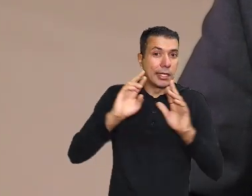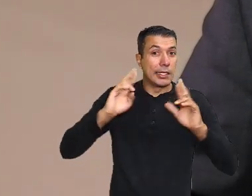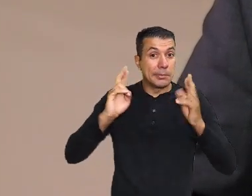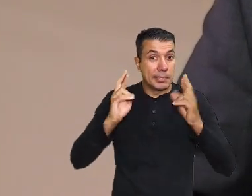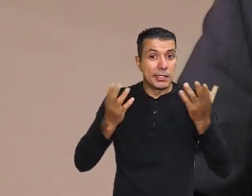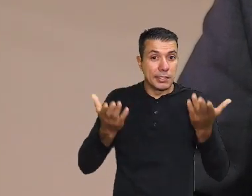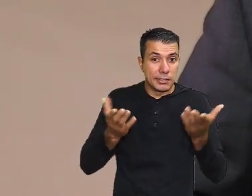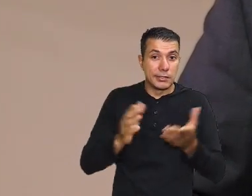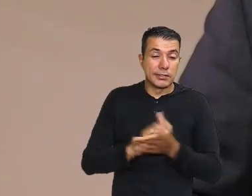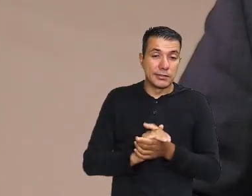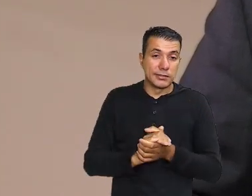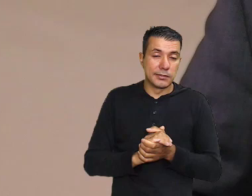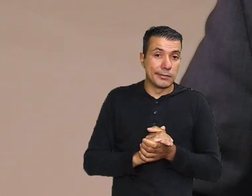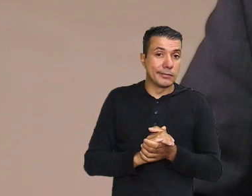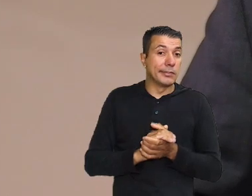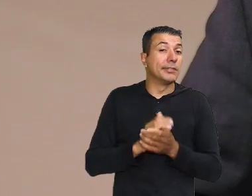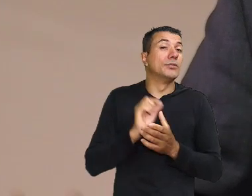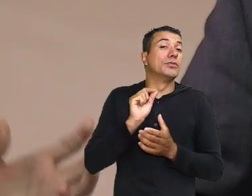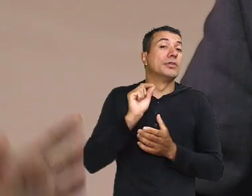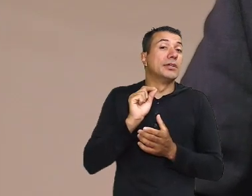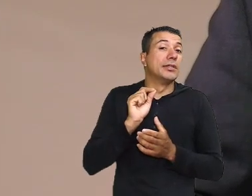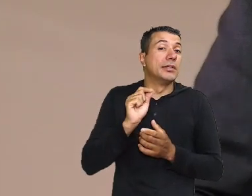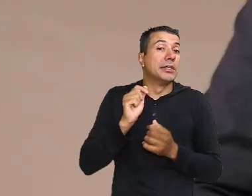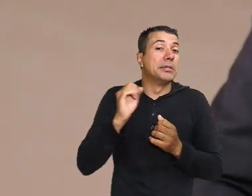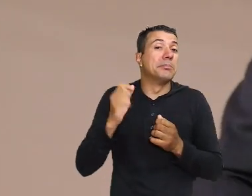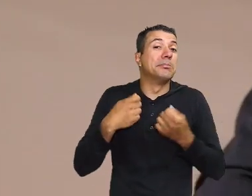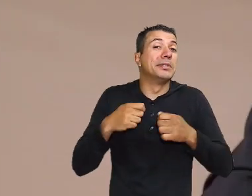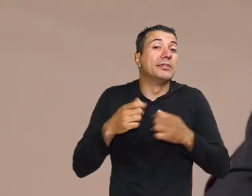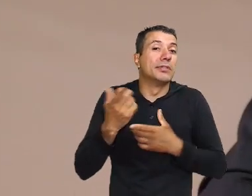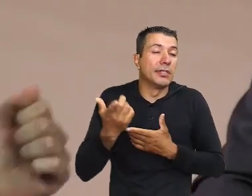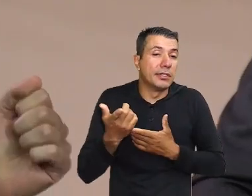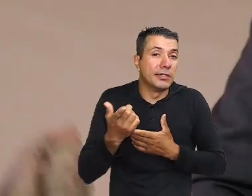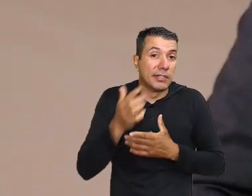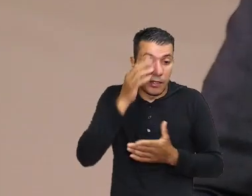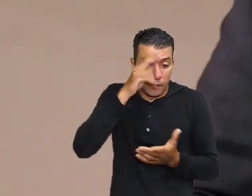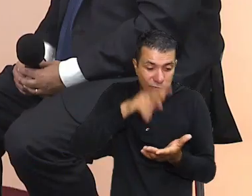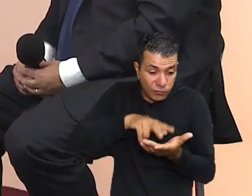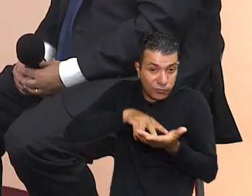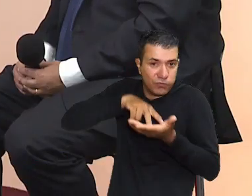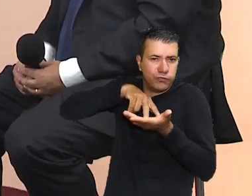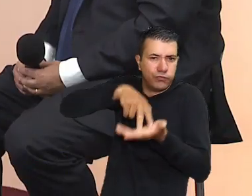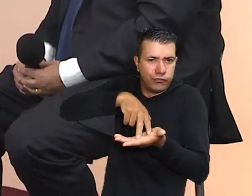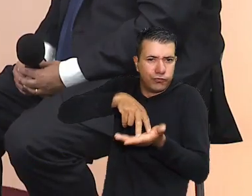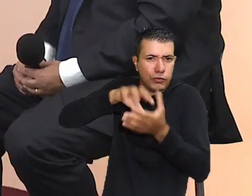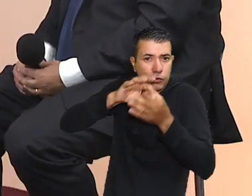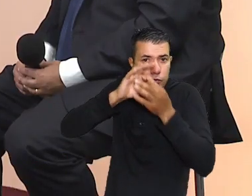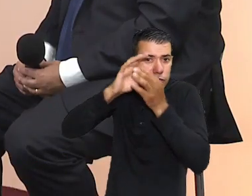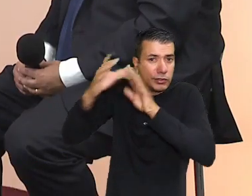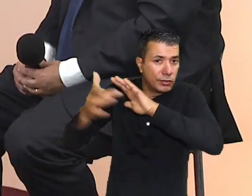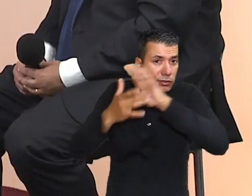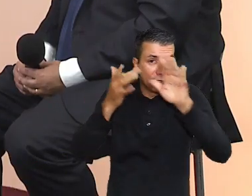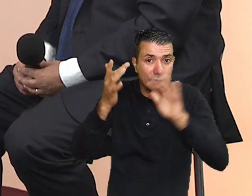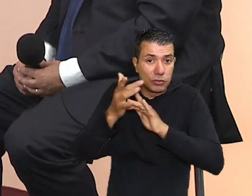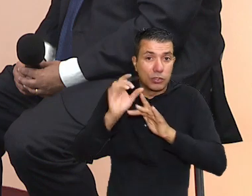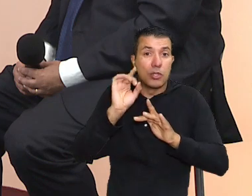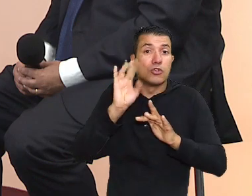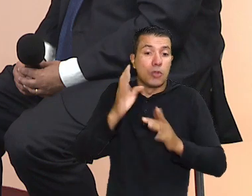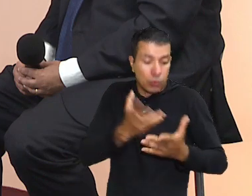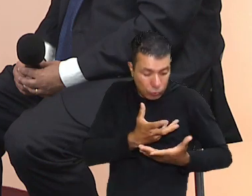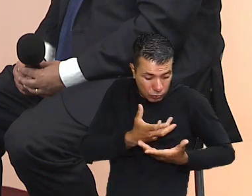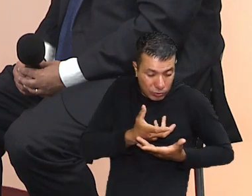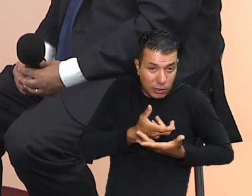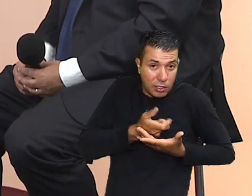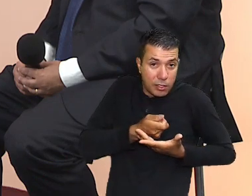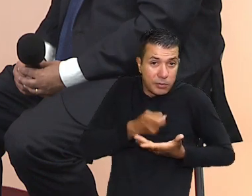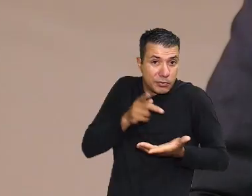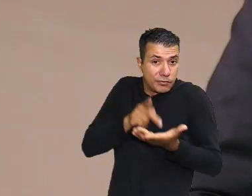esperança. Mas para isso, pastor, a gente percebe que a gente tem que estar firmes com Cristo, porque só os salvos, só aqueles que aceitaram